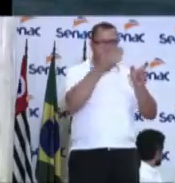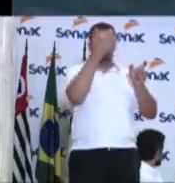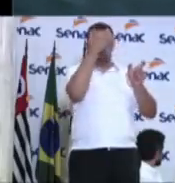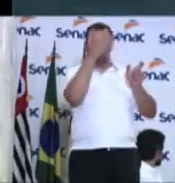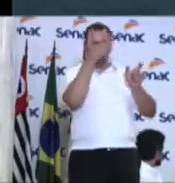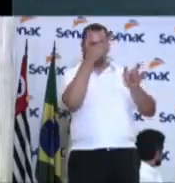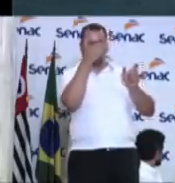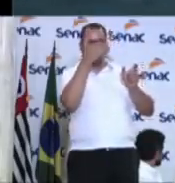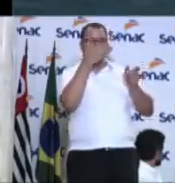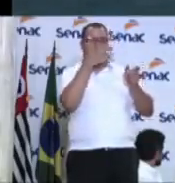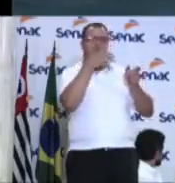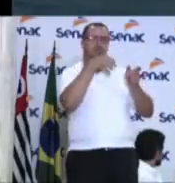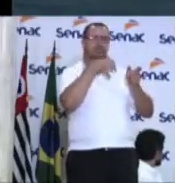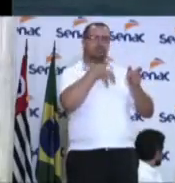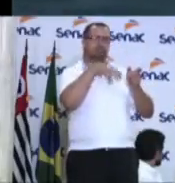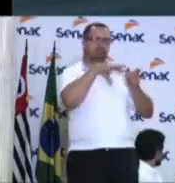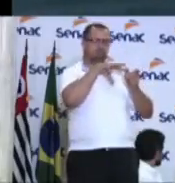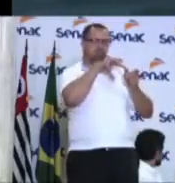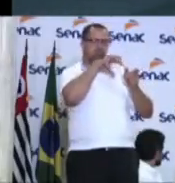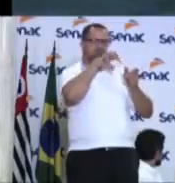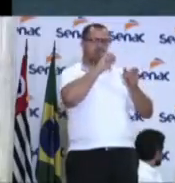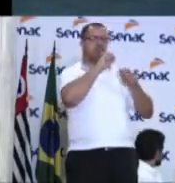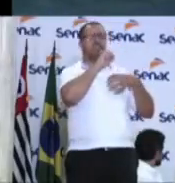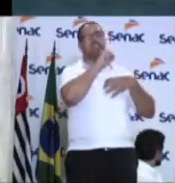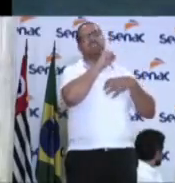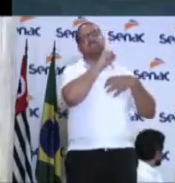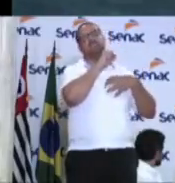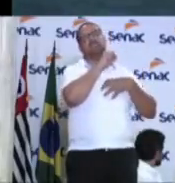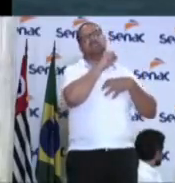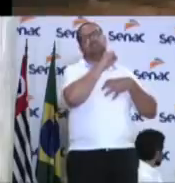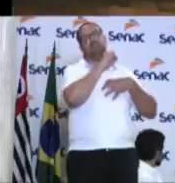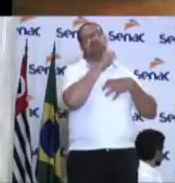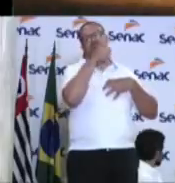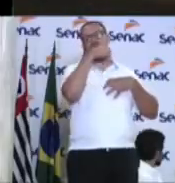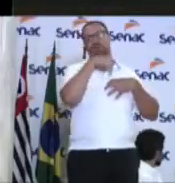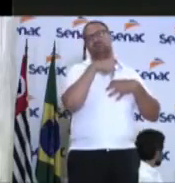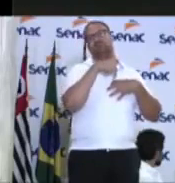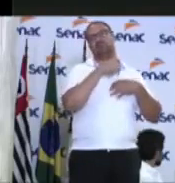você respirar e sentir. Nossa, eu tô aqui.